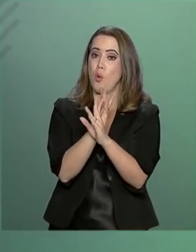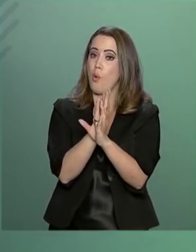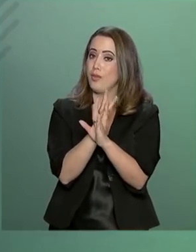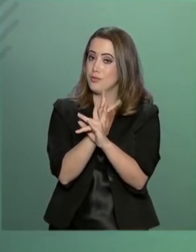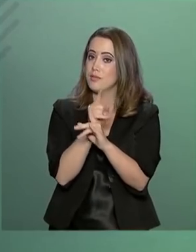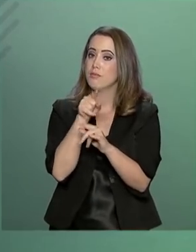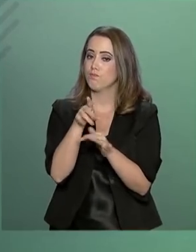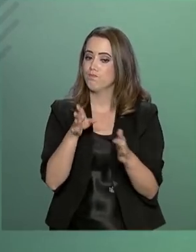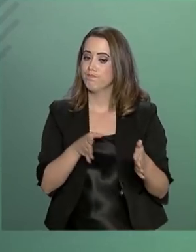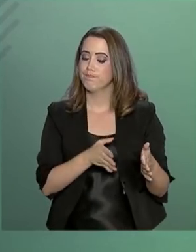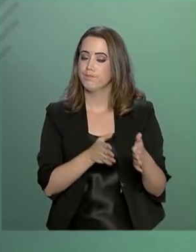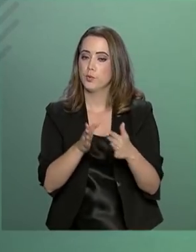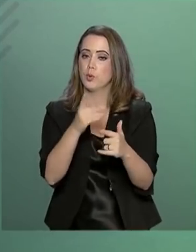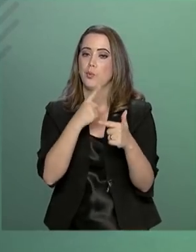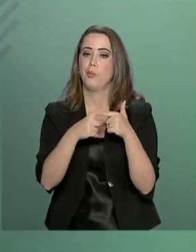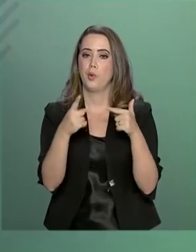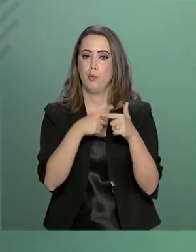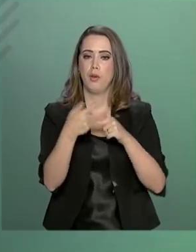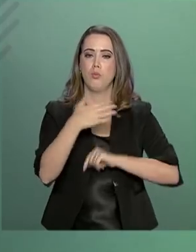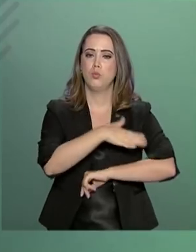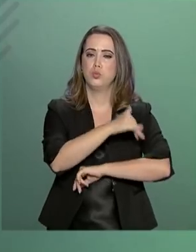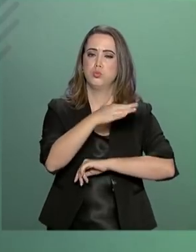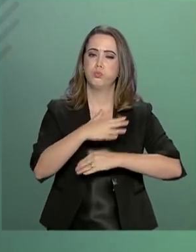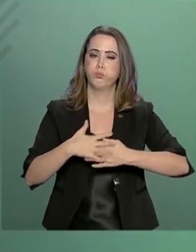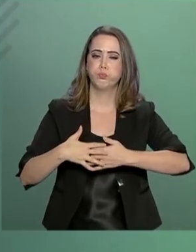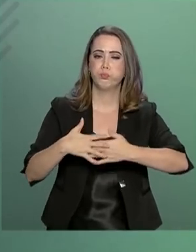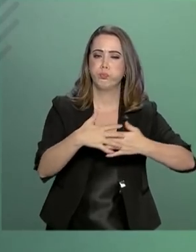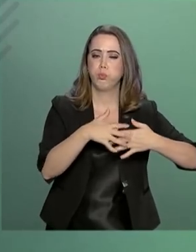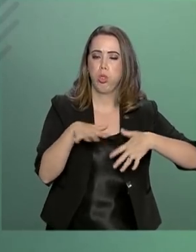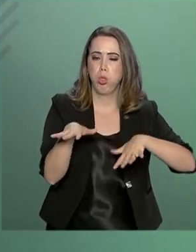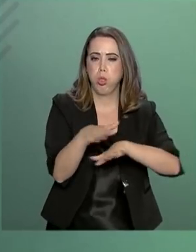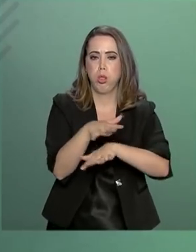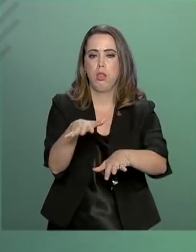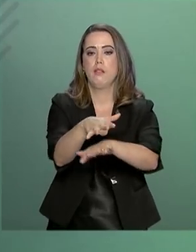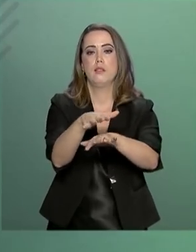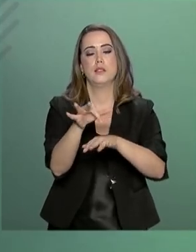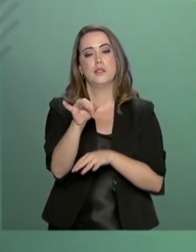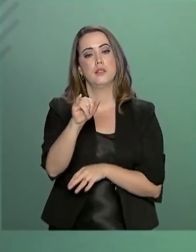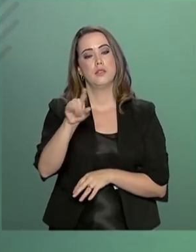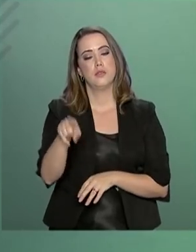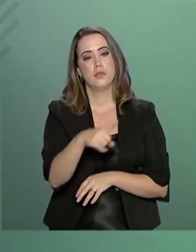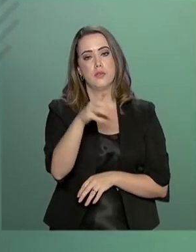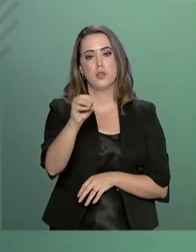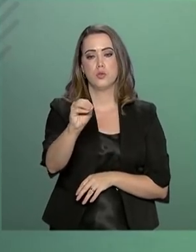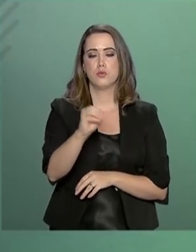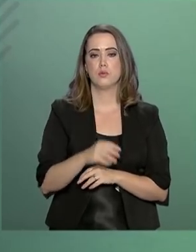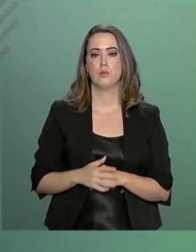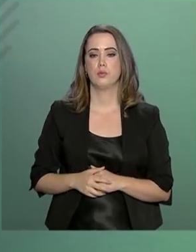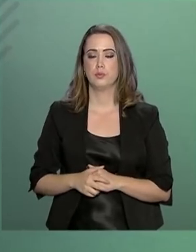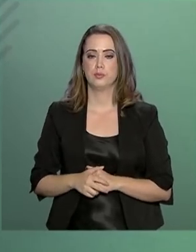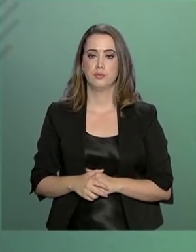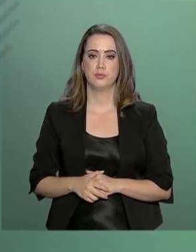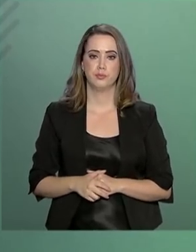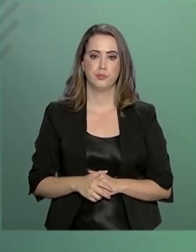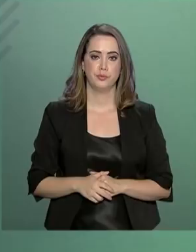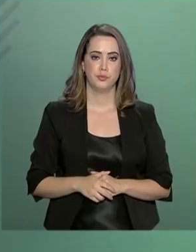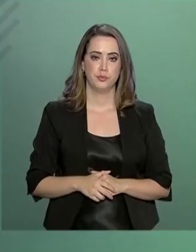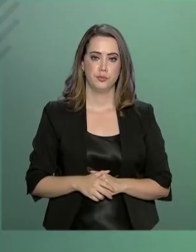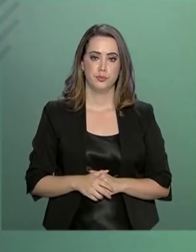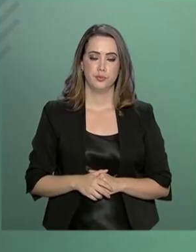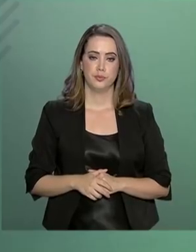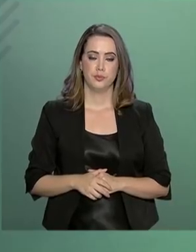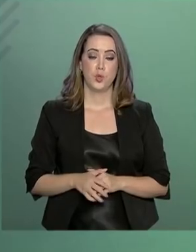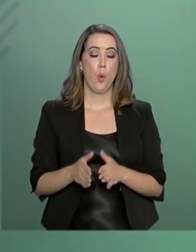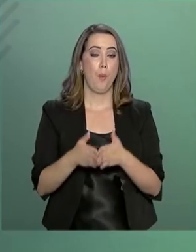afetadas pelo rompimento da barragem da mina do Córrego do feijão em Brumadinho